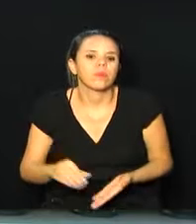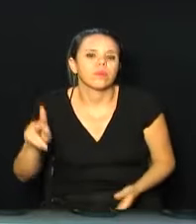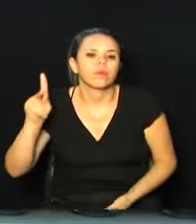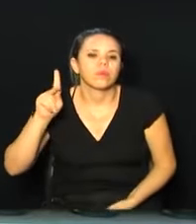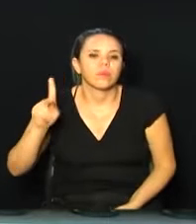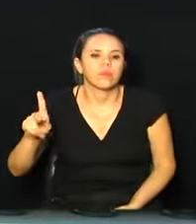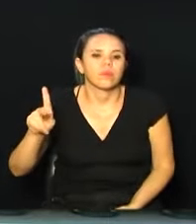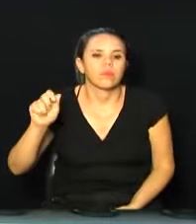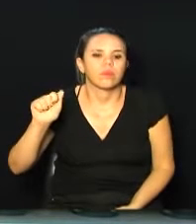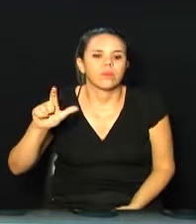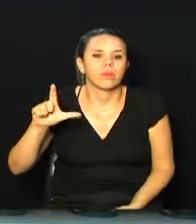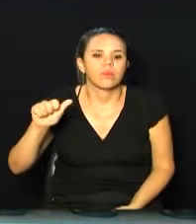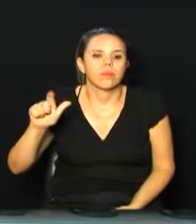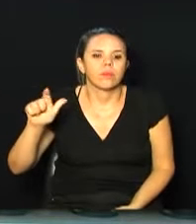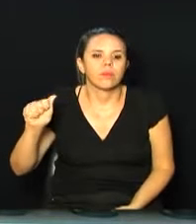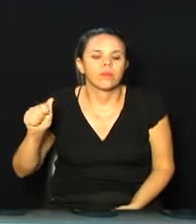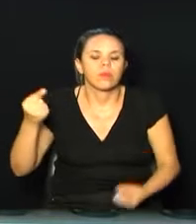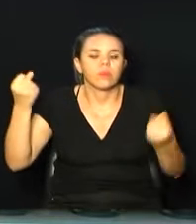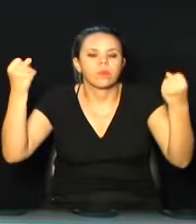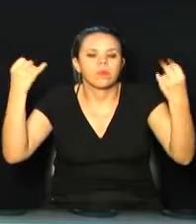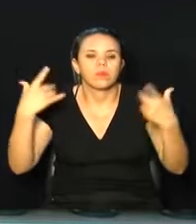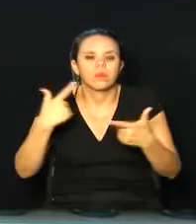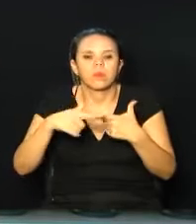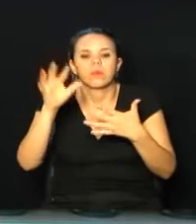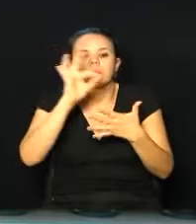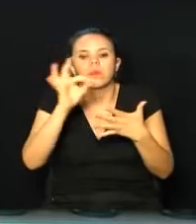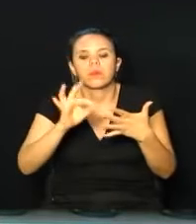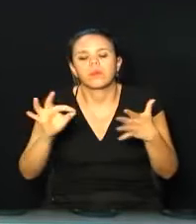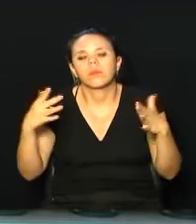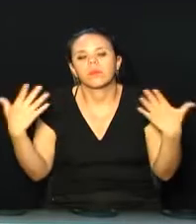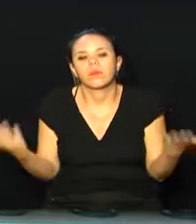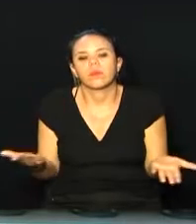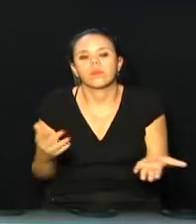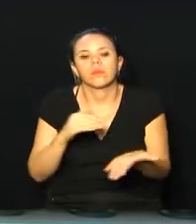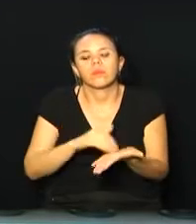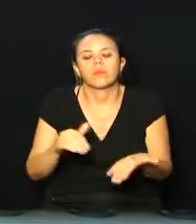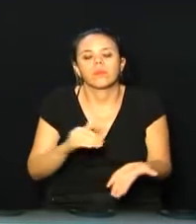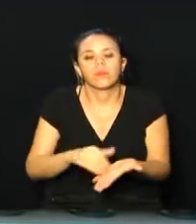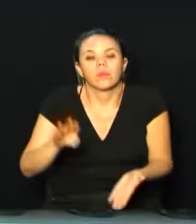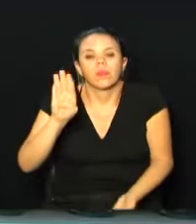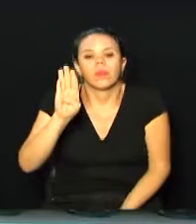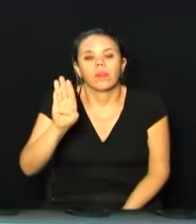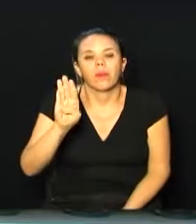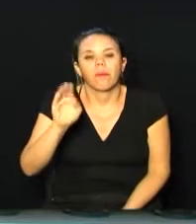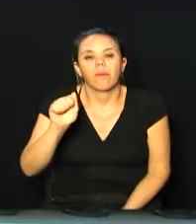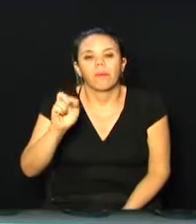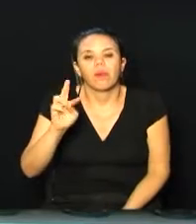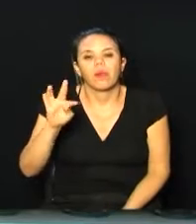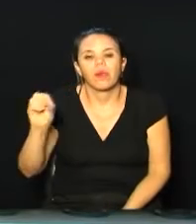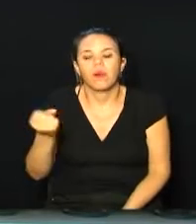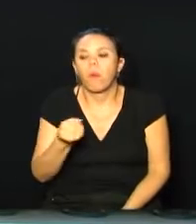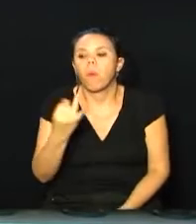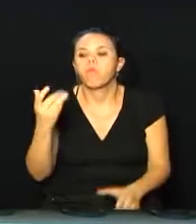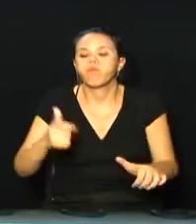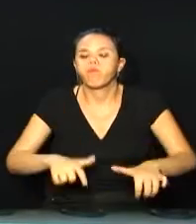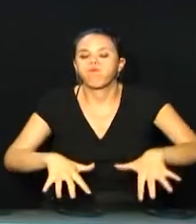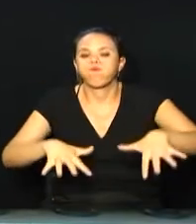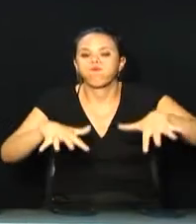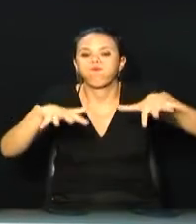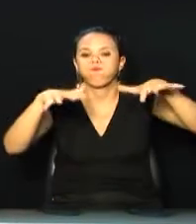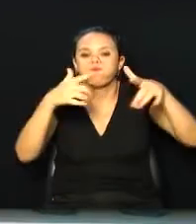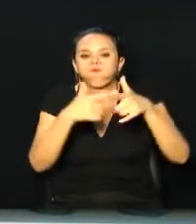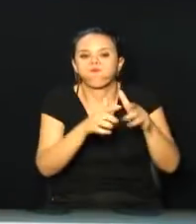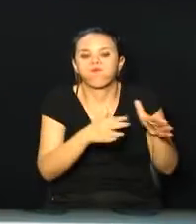ele nos trouxe as causas, os motivos, né, e o secretário Barreiro falou aí da questão do volume, né, da água.